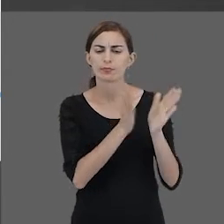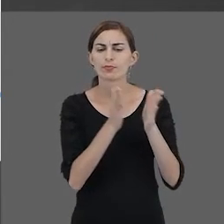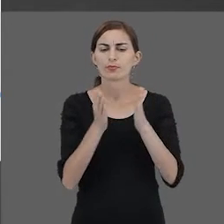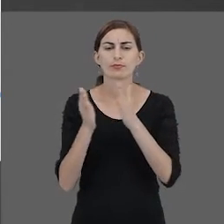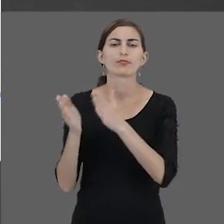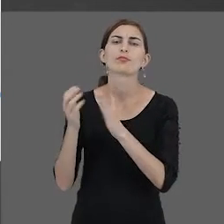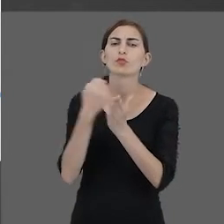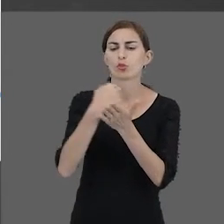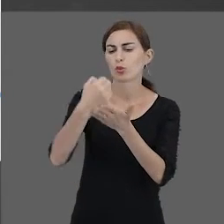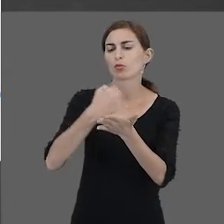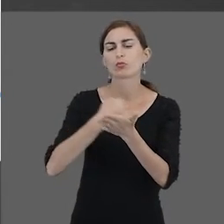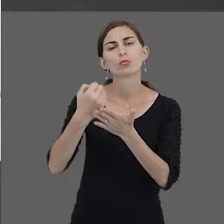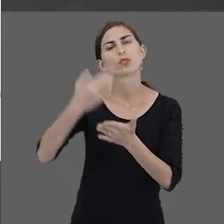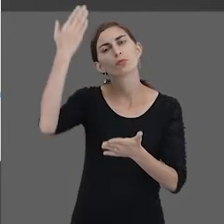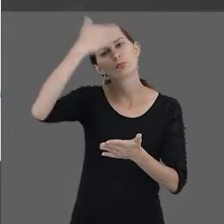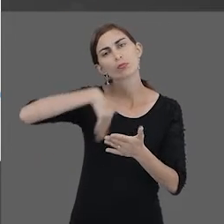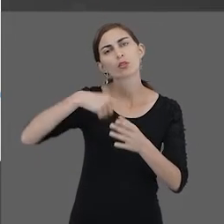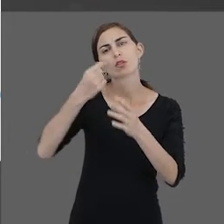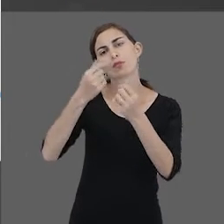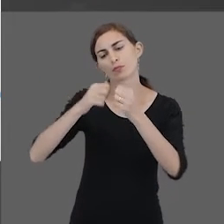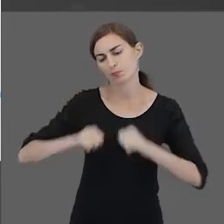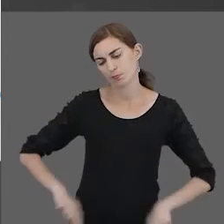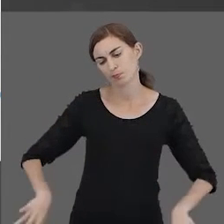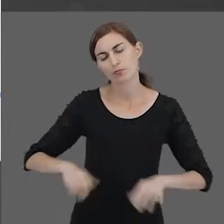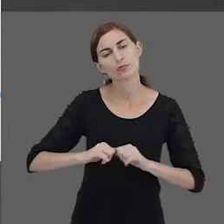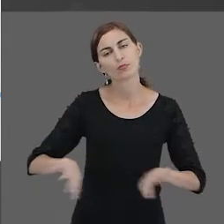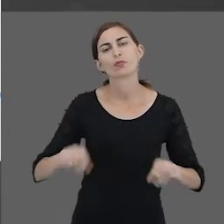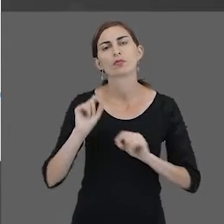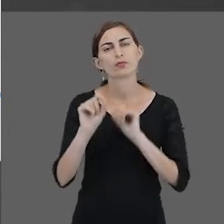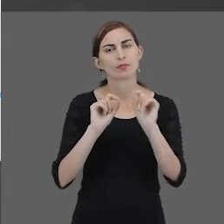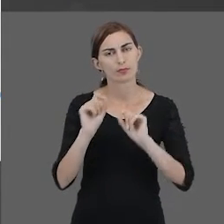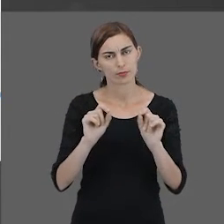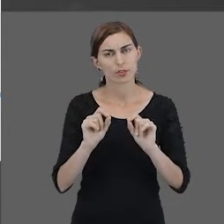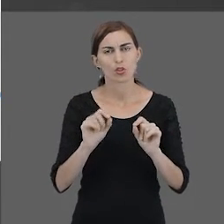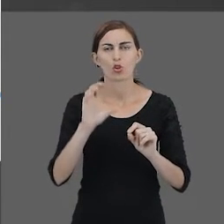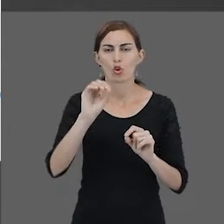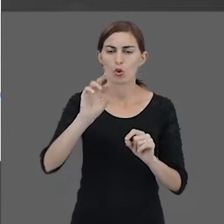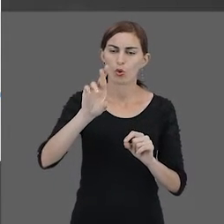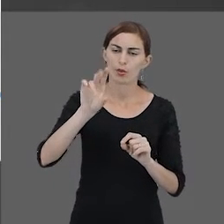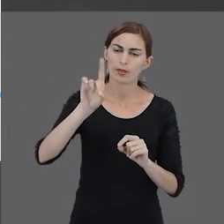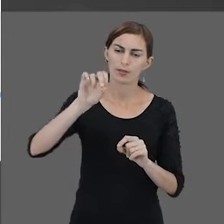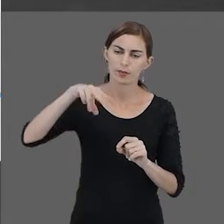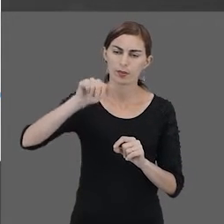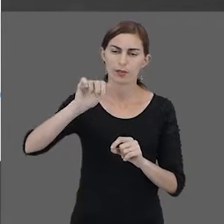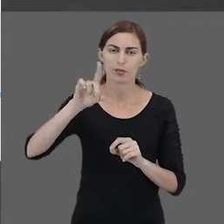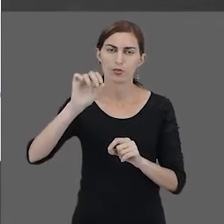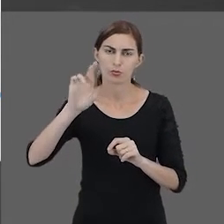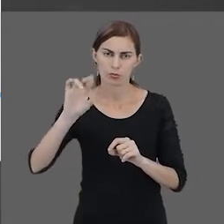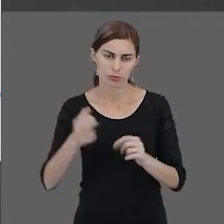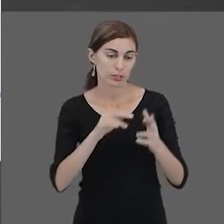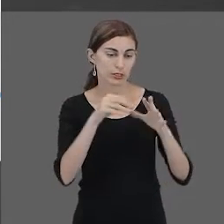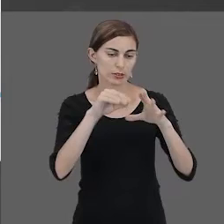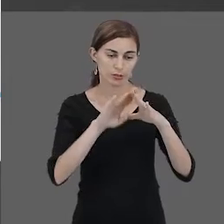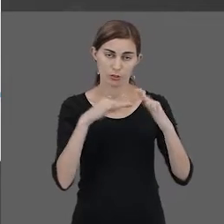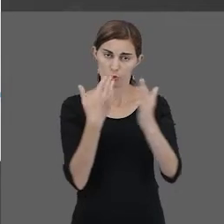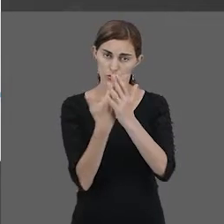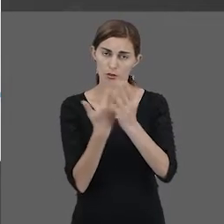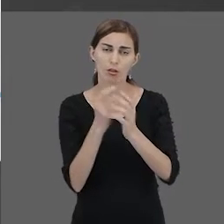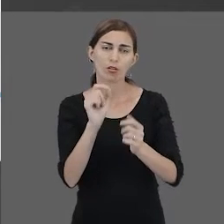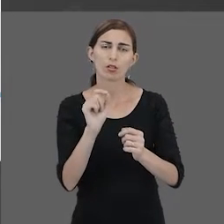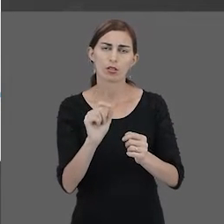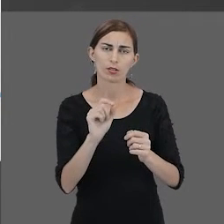dos documentos comprobatórios da despesa? Ou seja, os ordenadores de despesas da escola,